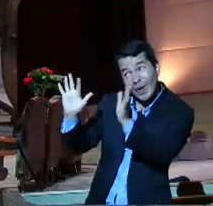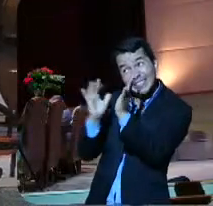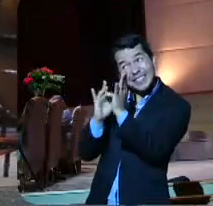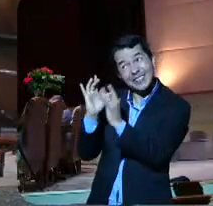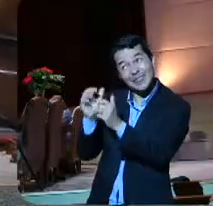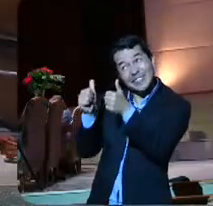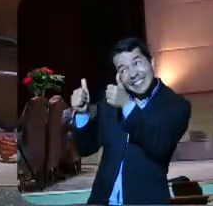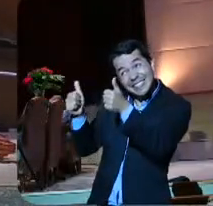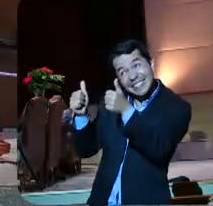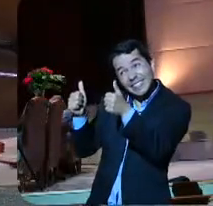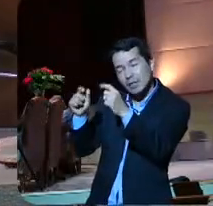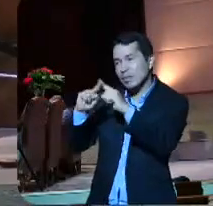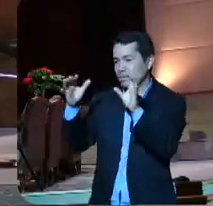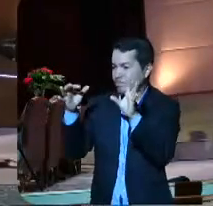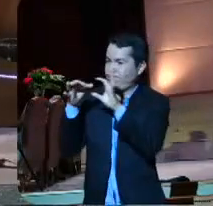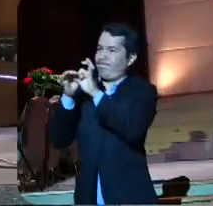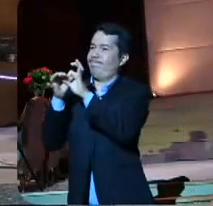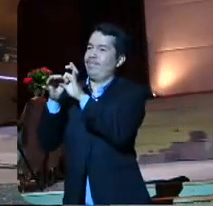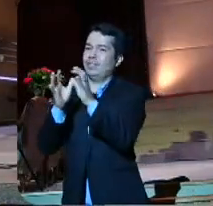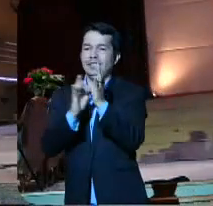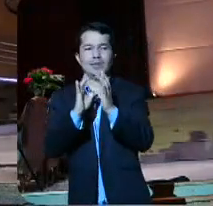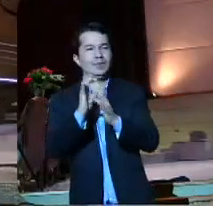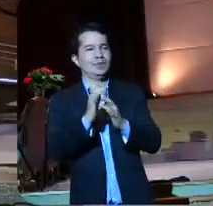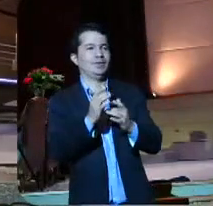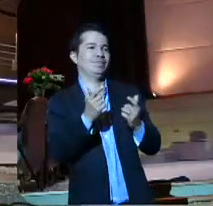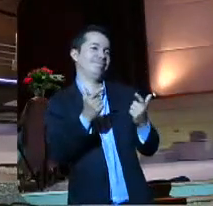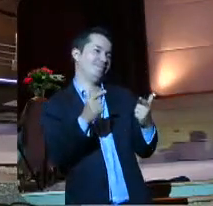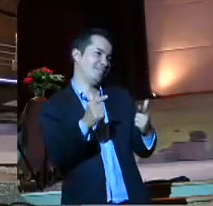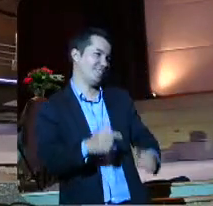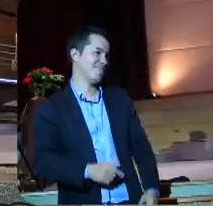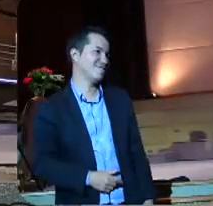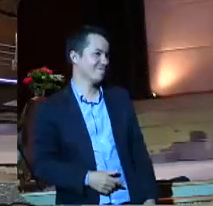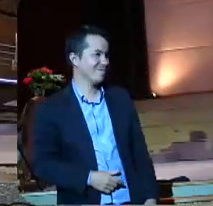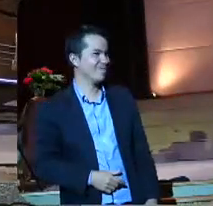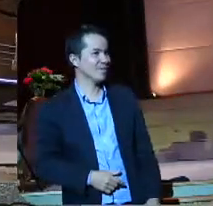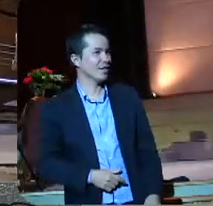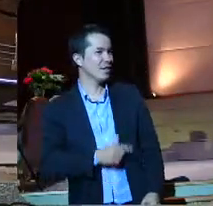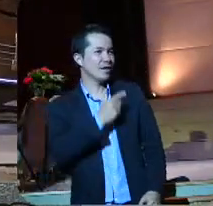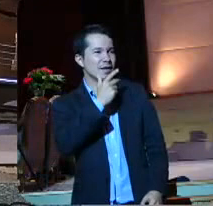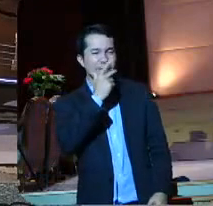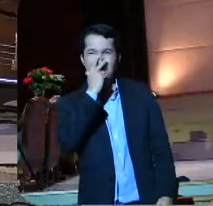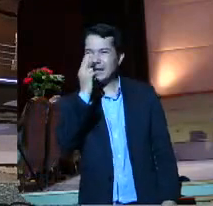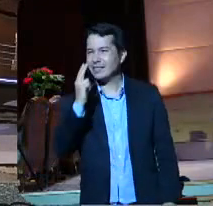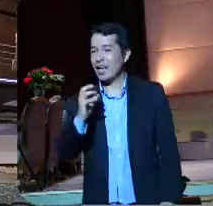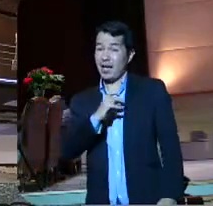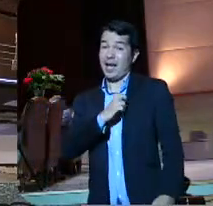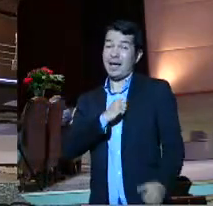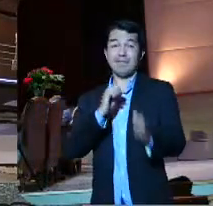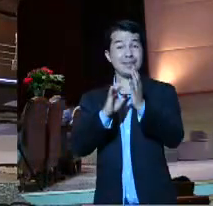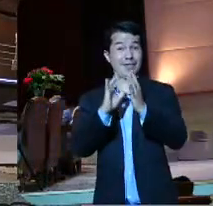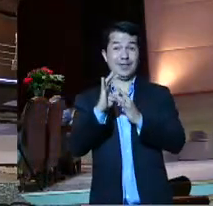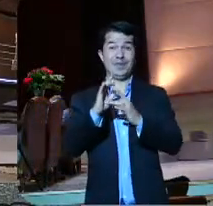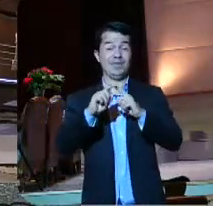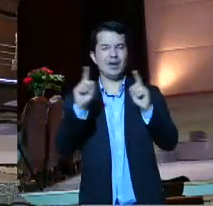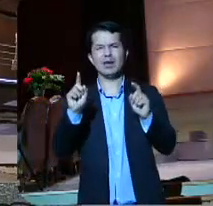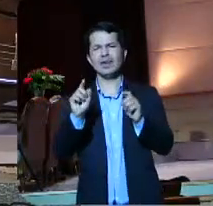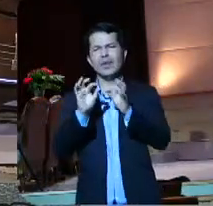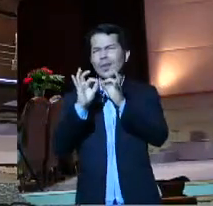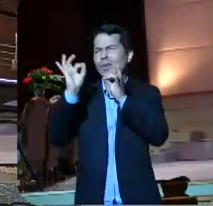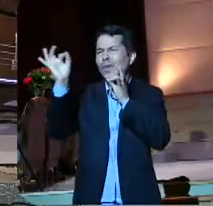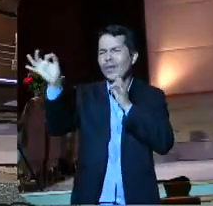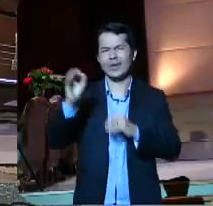honrar Jesus do meu jeito, da minha maneira, não é? Mas só que não conseguimos viver uma vida